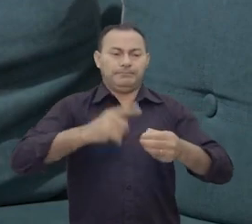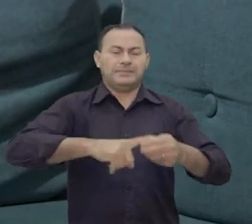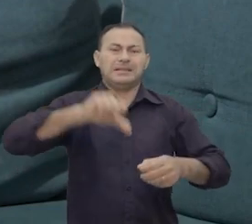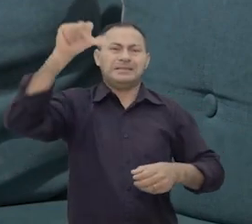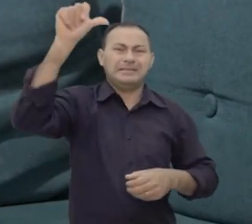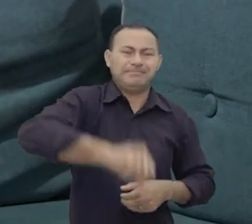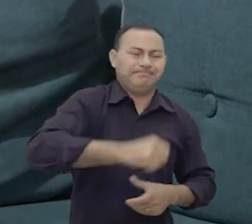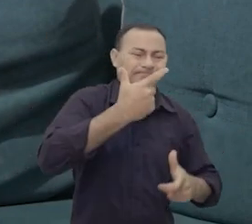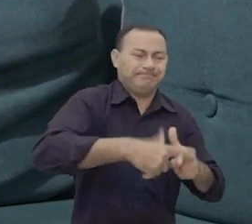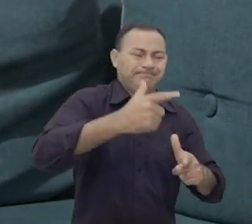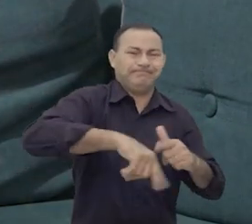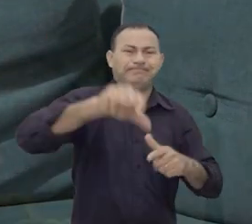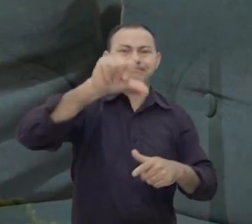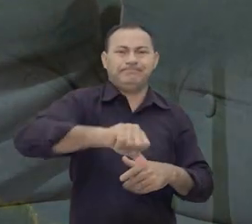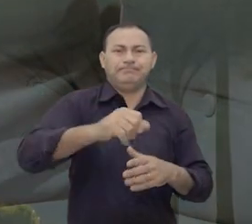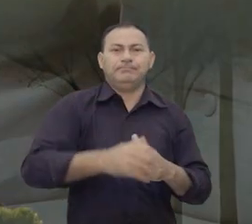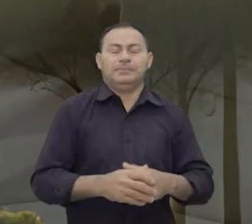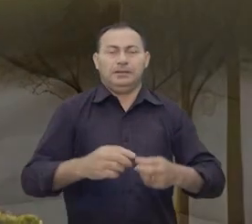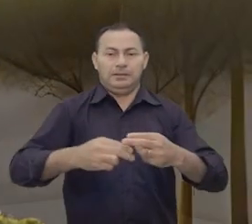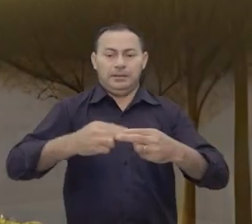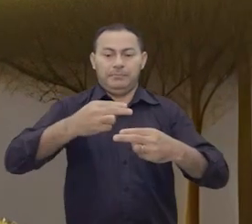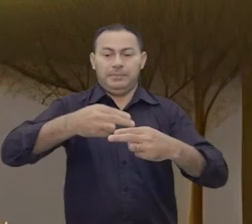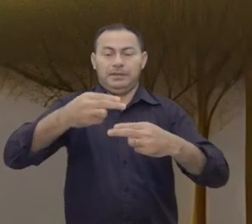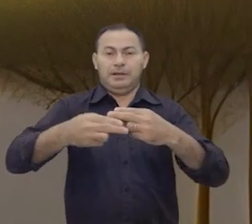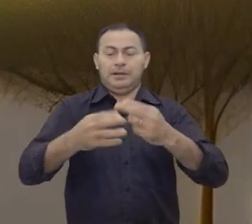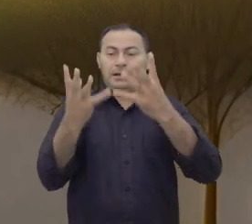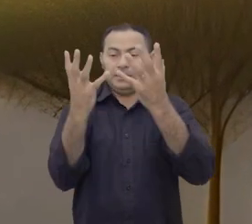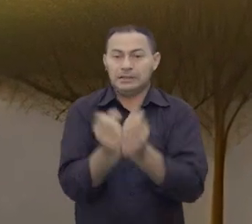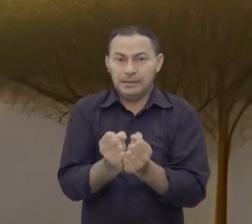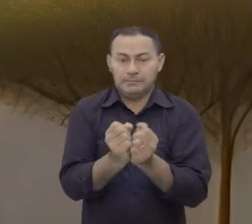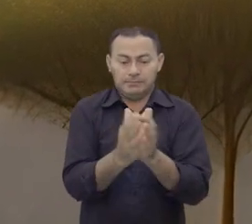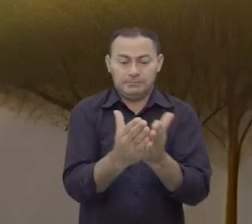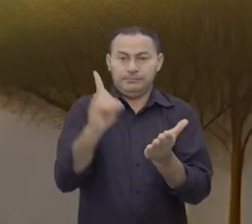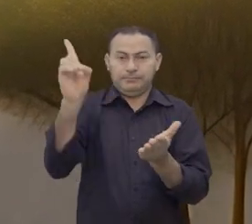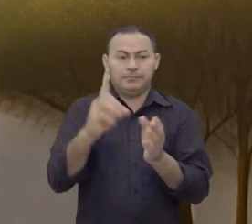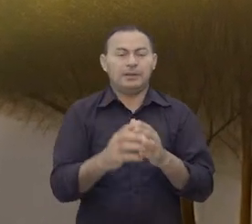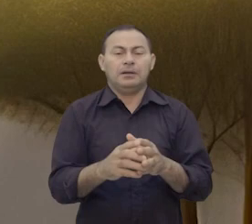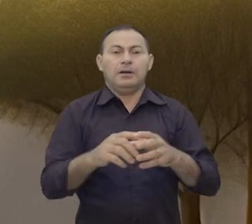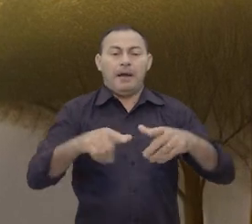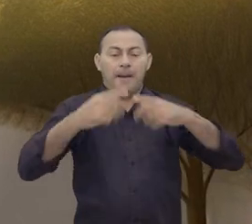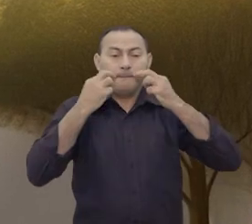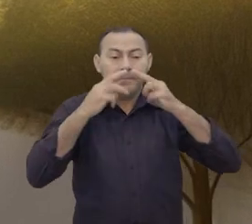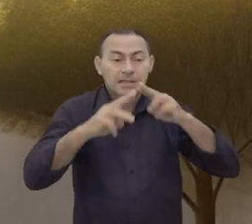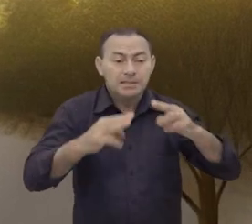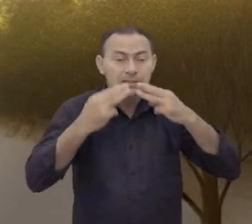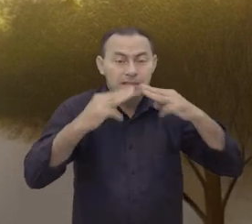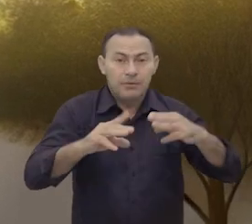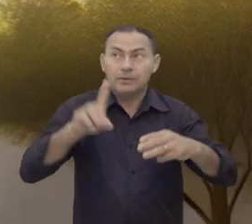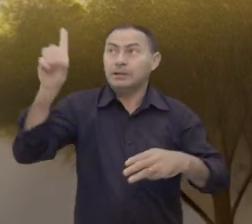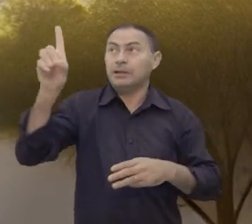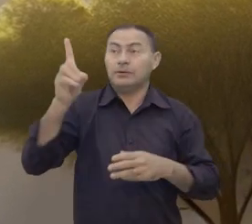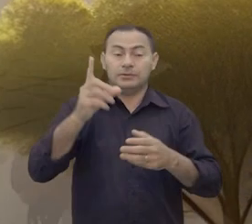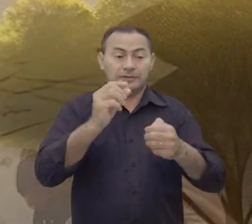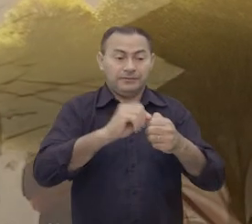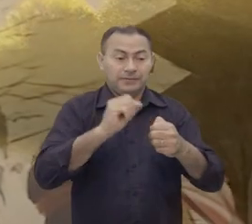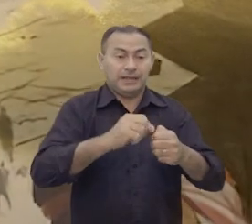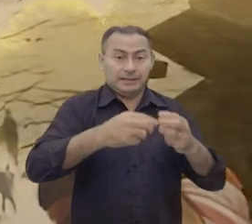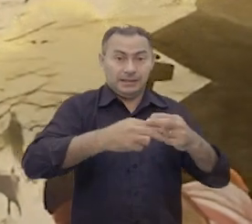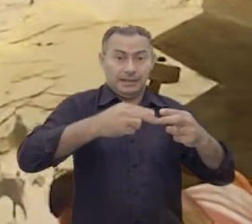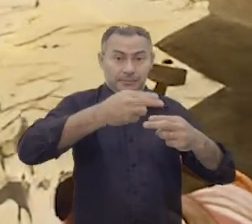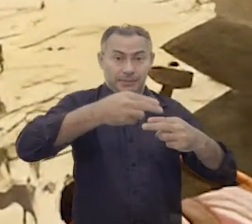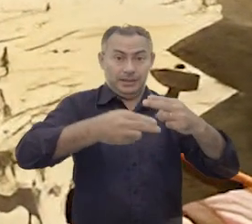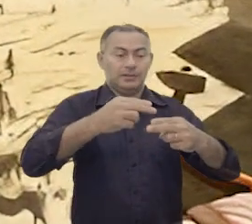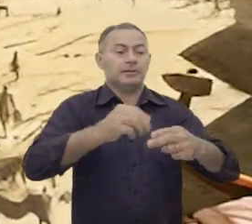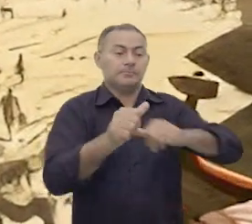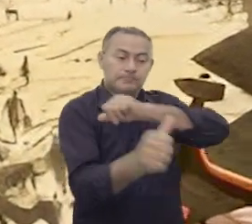cidade está em ruínas. Neemias recebe a palavra de Deus referente à obra que Deus queria que ele fizesse. Deus